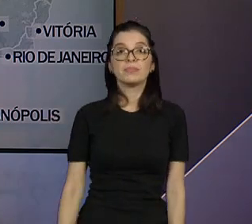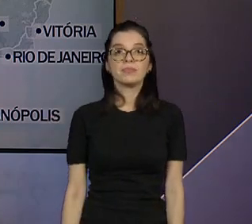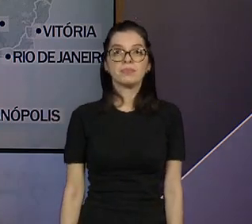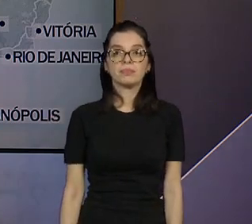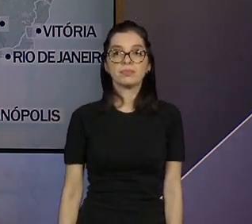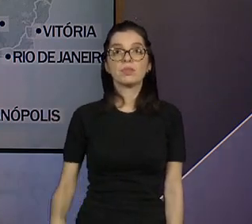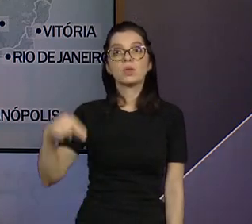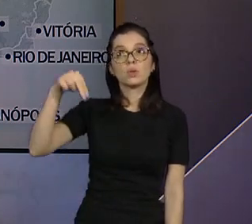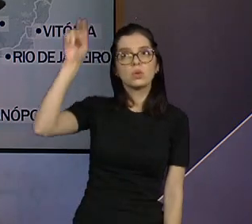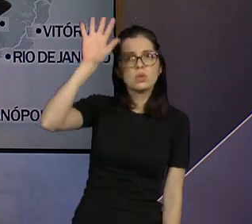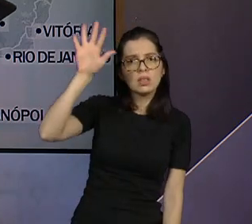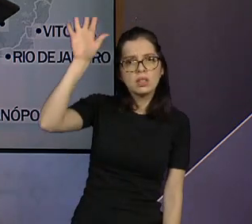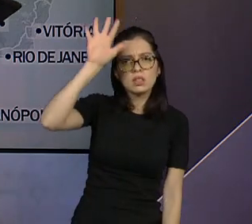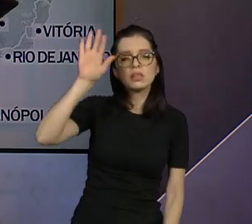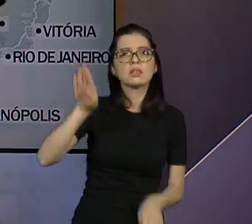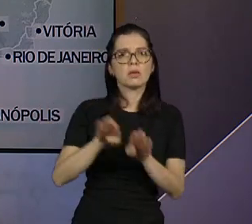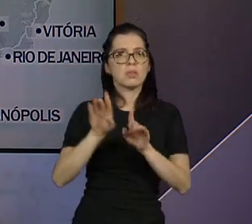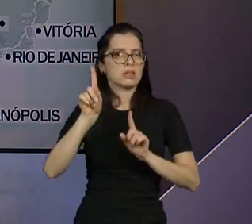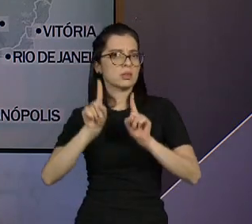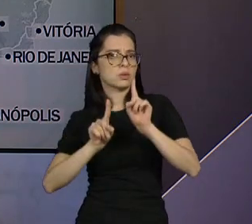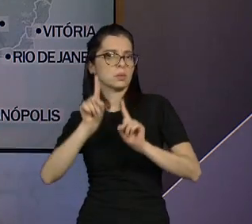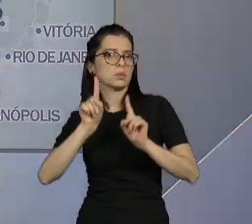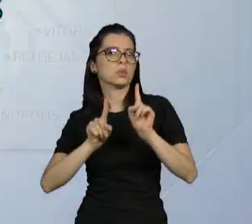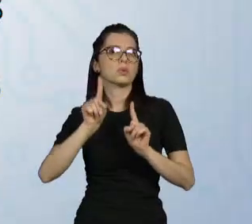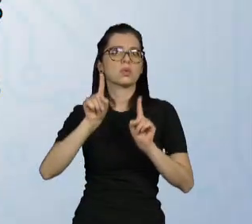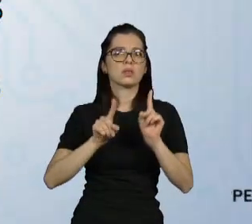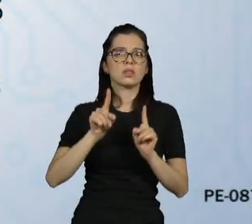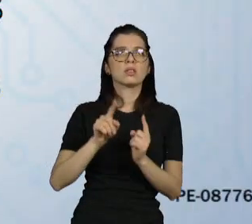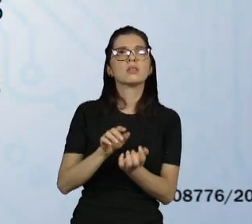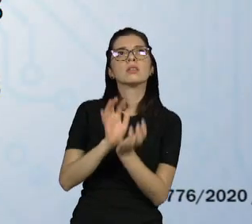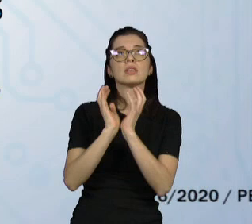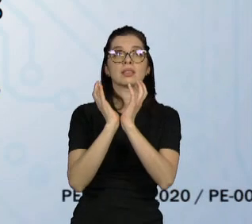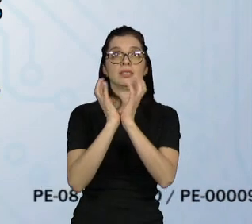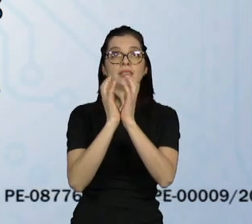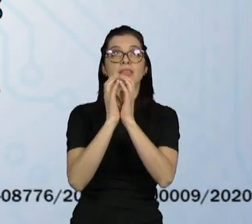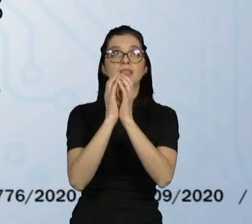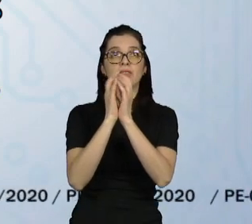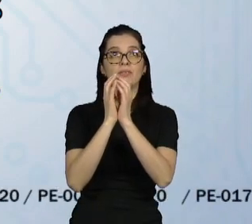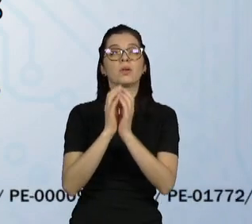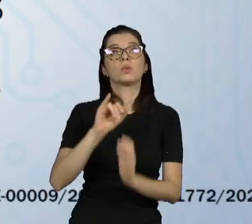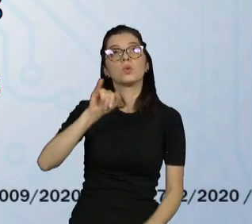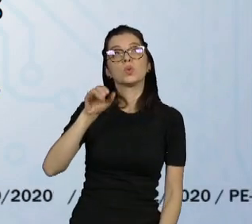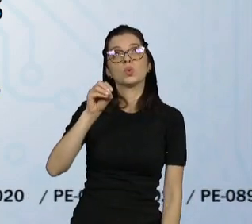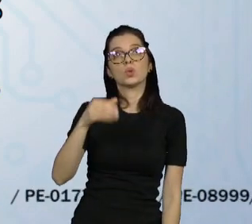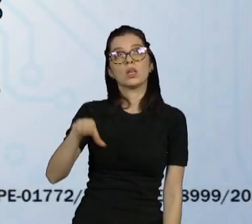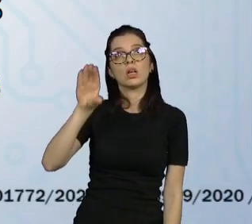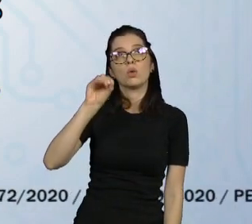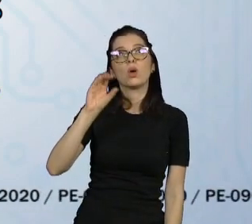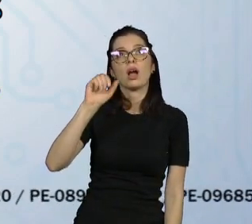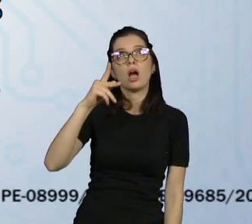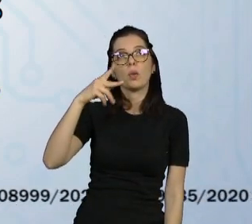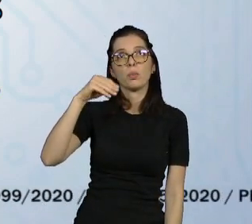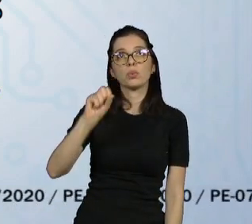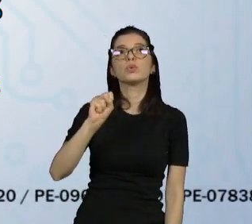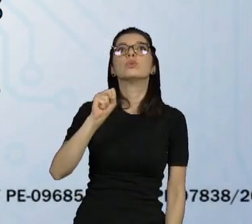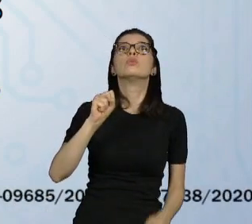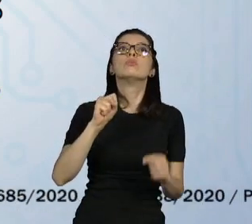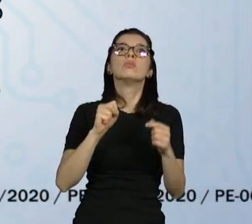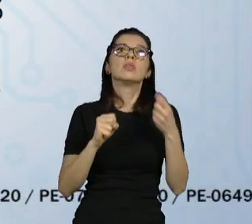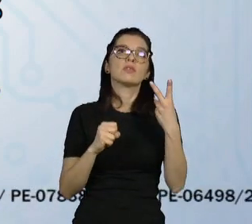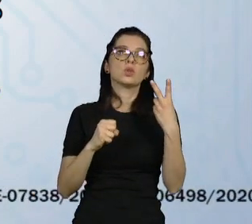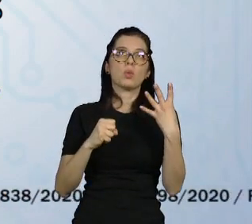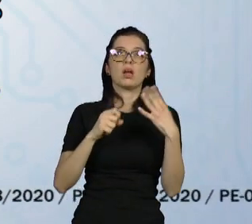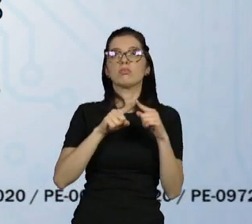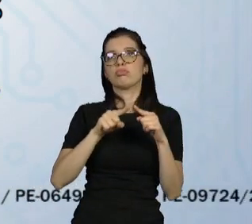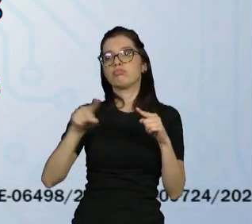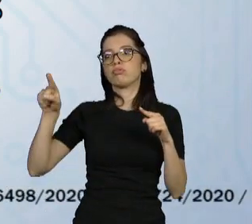disputa interessante, vamos ver como está a situação no Recife, a capital de Pernambuco. João Campos, do PSB, há uma semana tinha 24%,